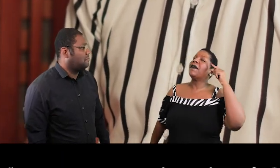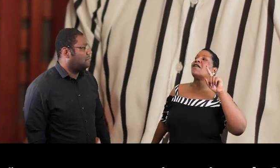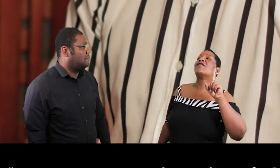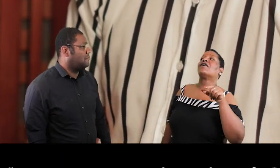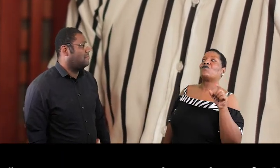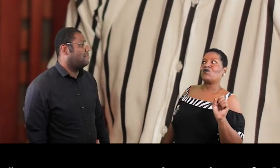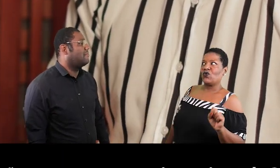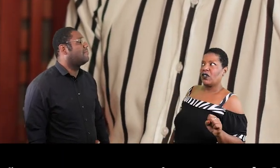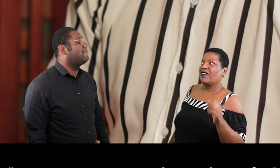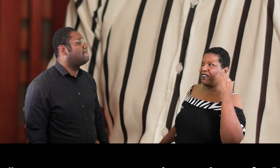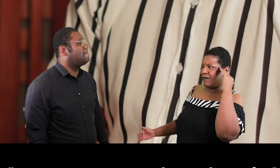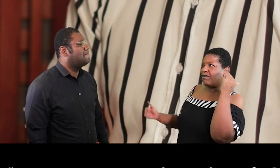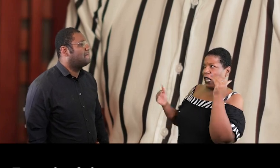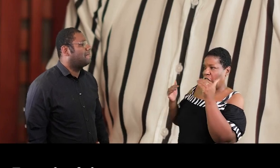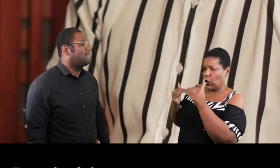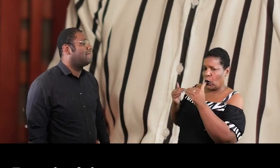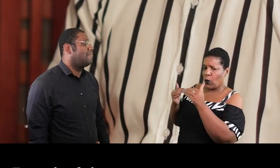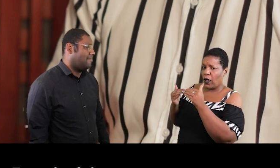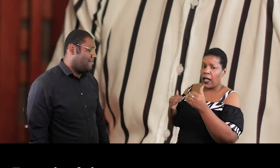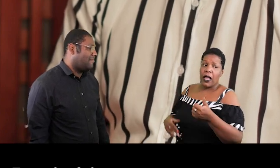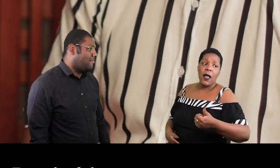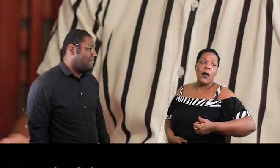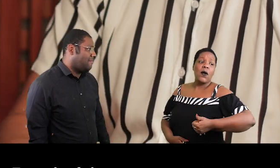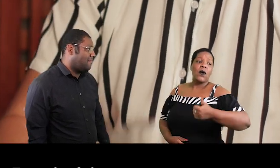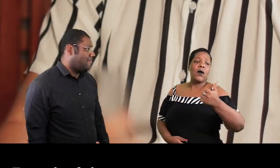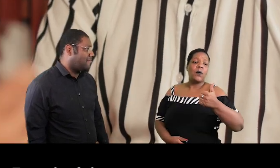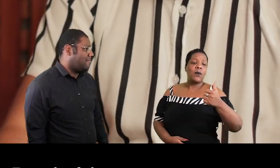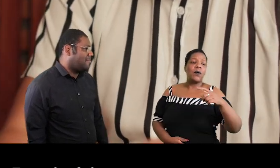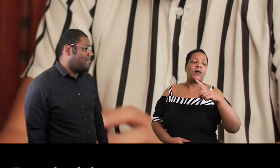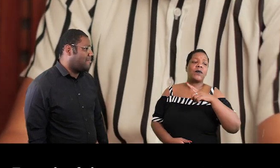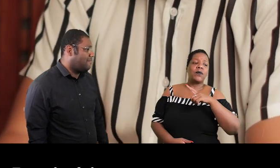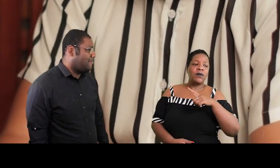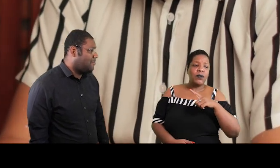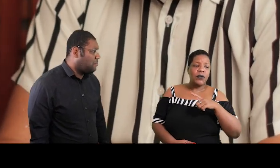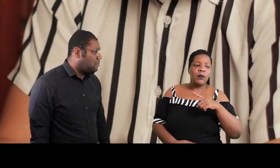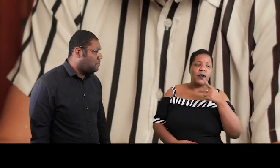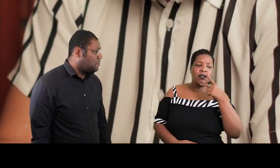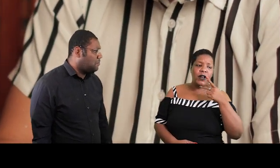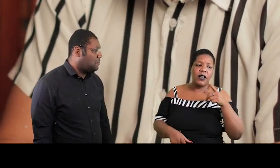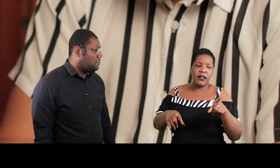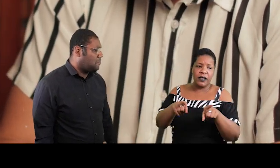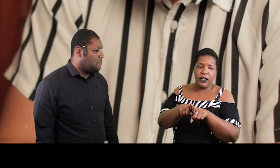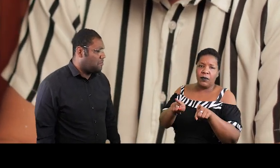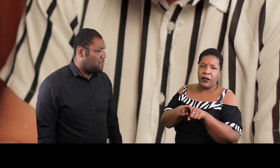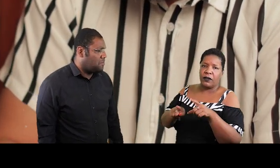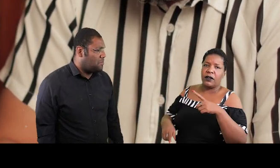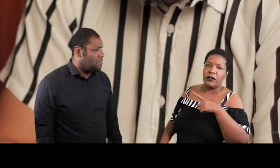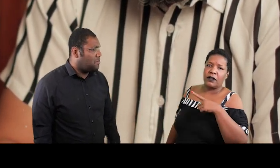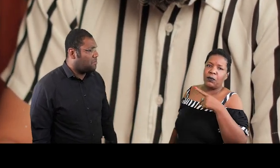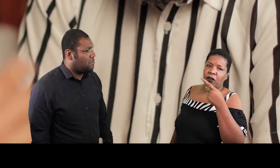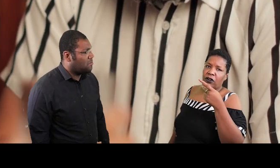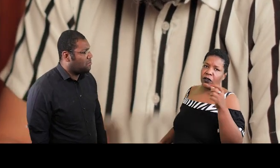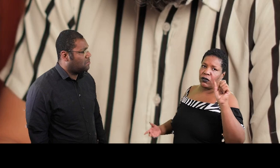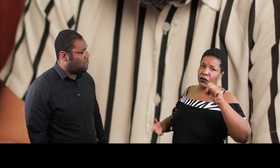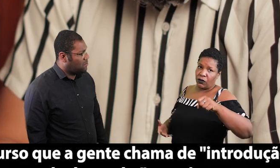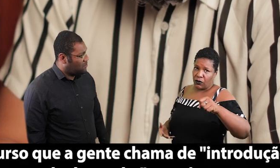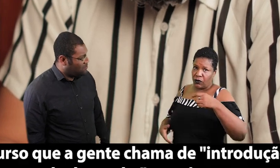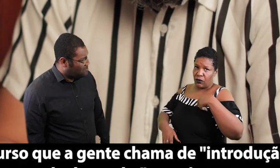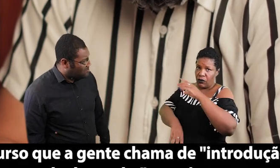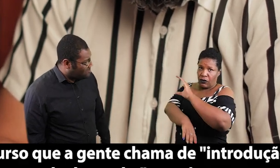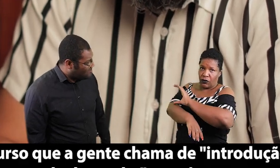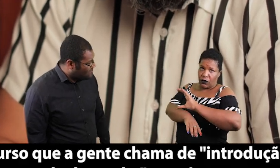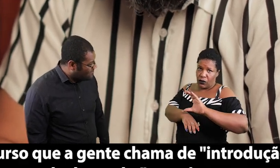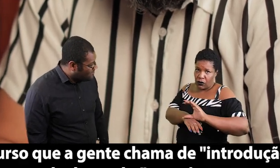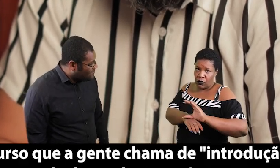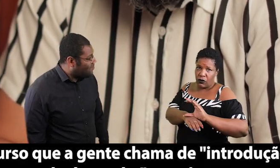sabe? E, a princípio, agora a gente tem 4 cursos. Um curso que a